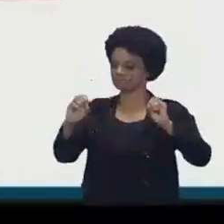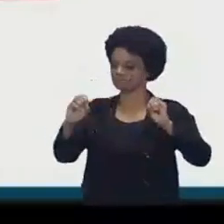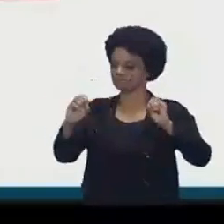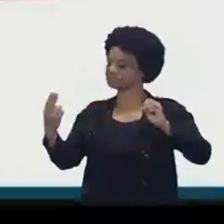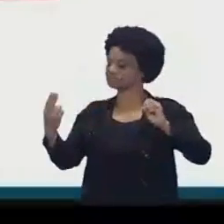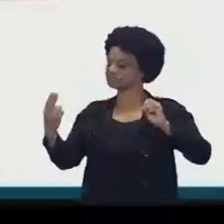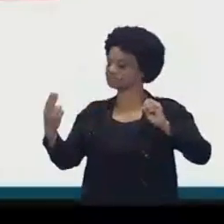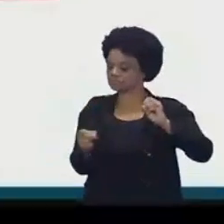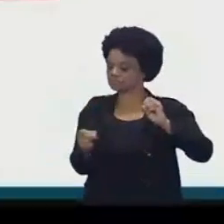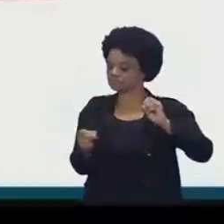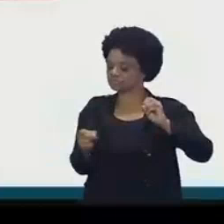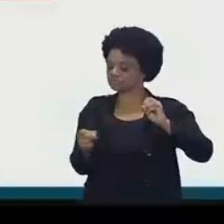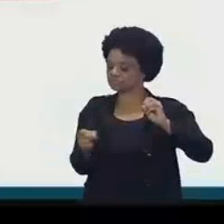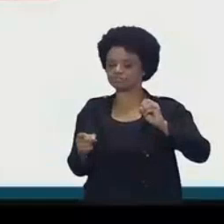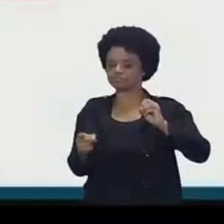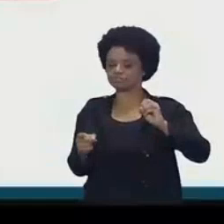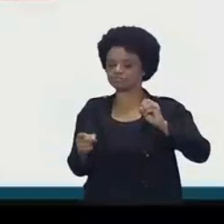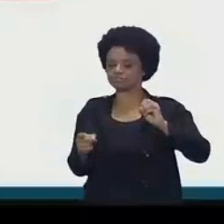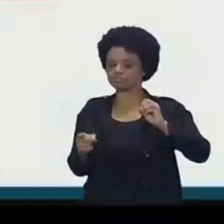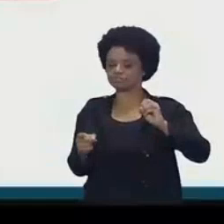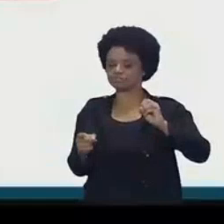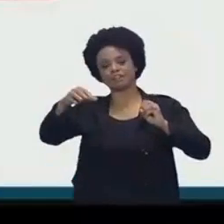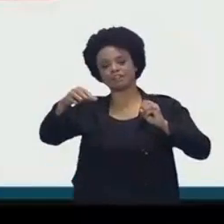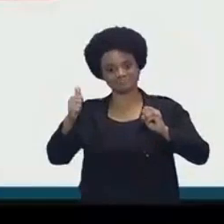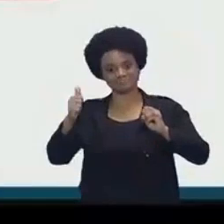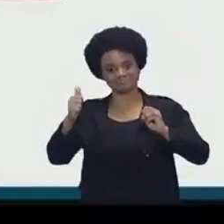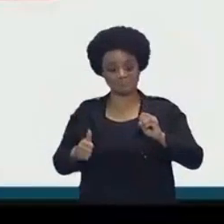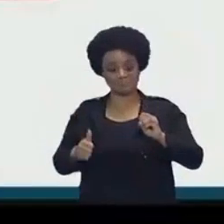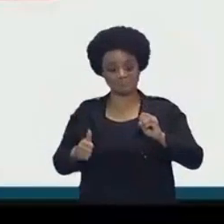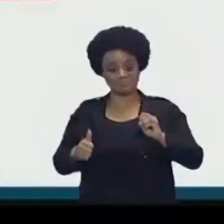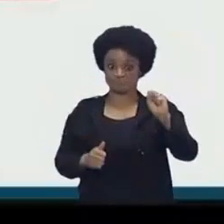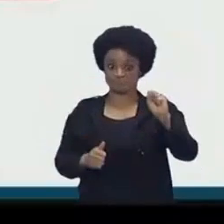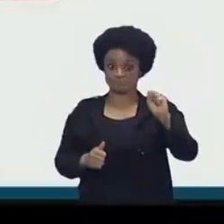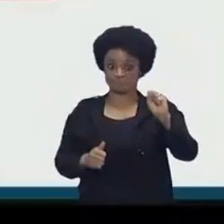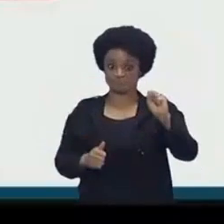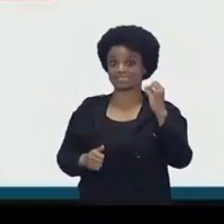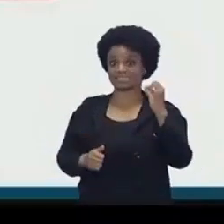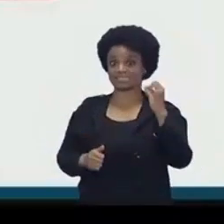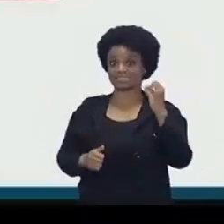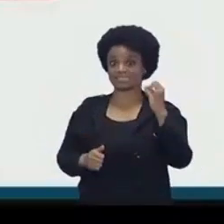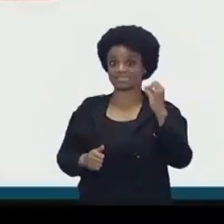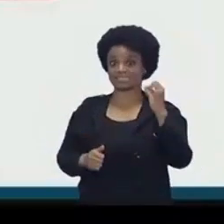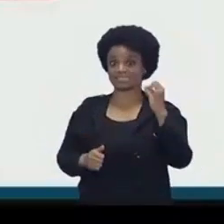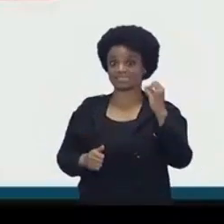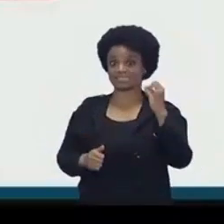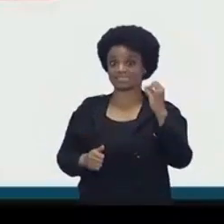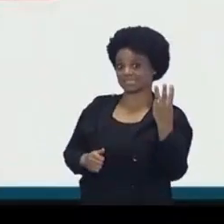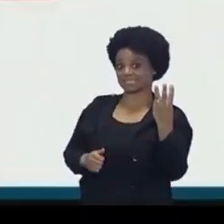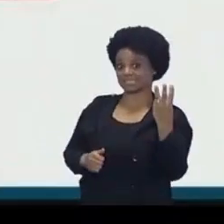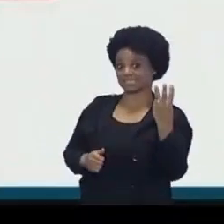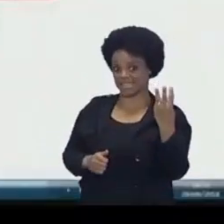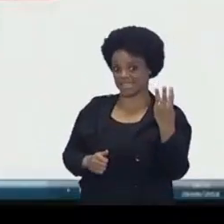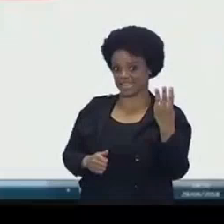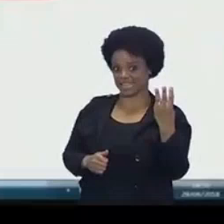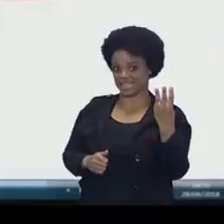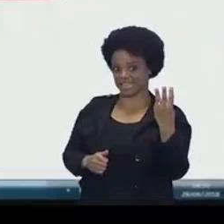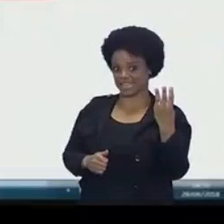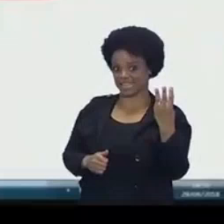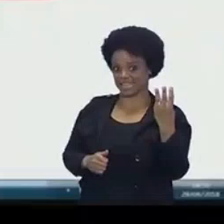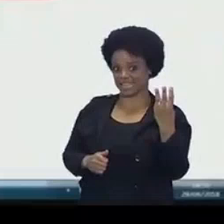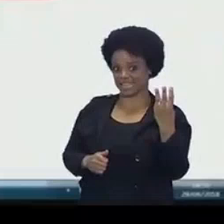para o S3. Veja que nós estamos falando com relação sempre à nossa posição,